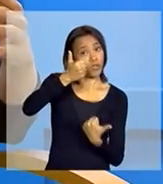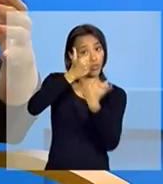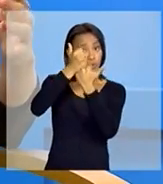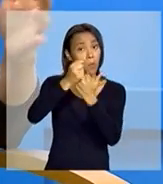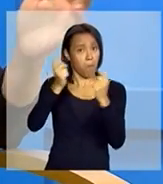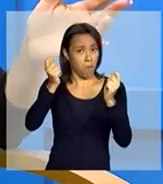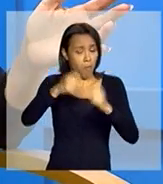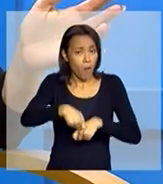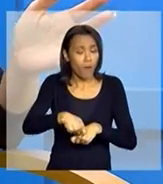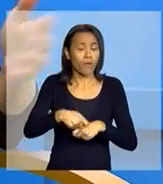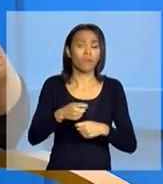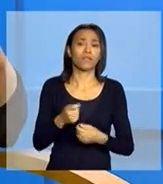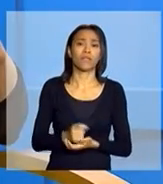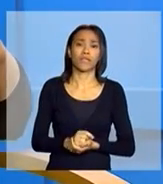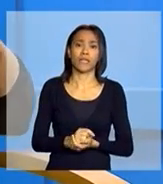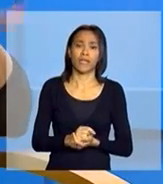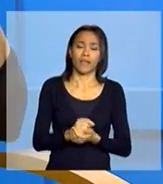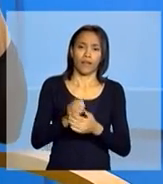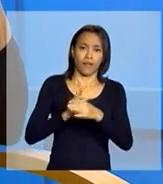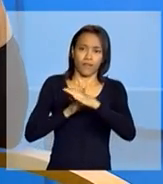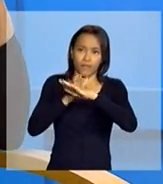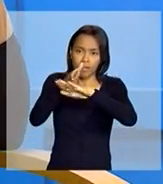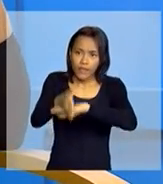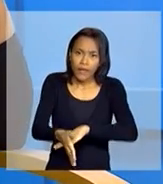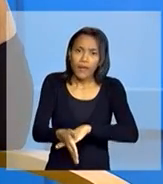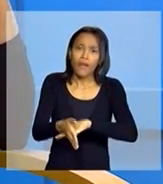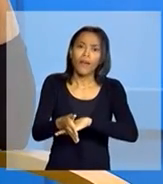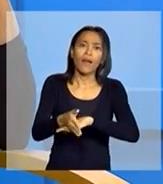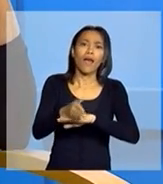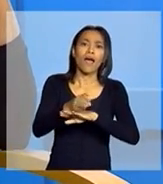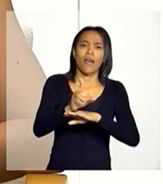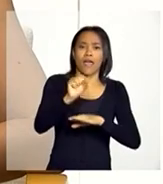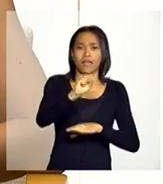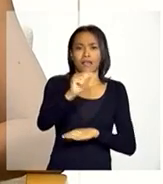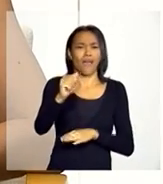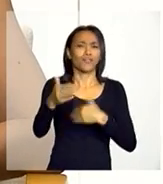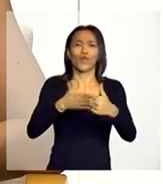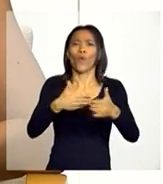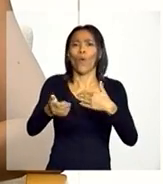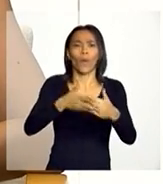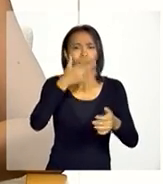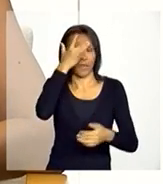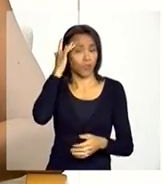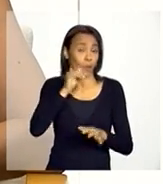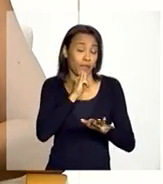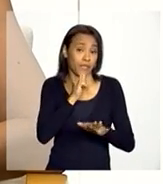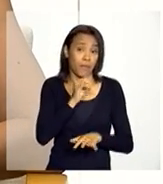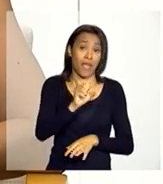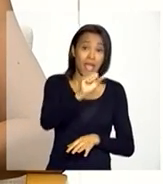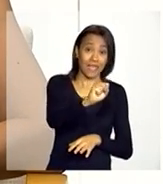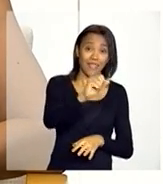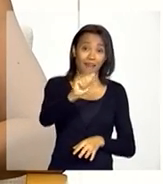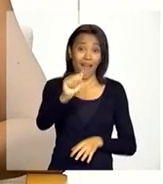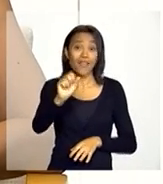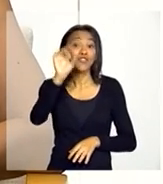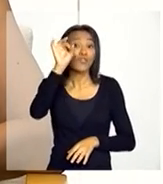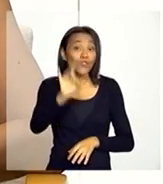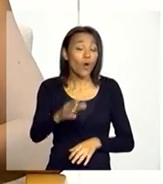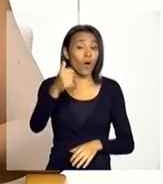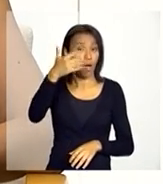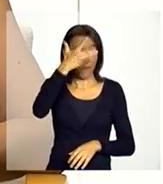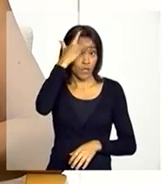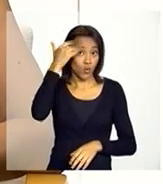acesso ao saa de de qualquer usuário não pro sa por exemplo só quem tem acesso ao titular e o